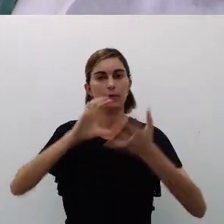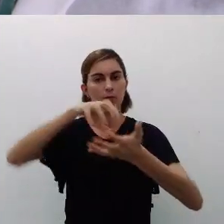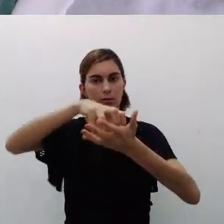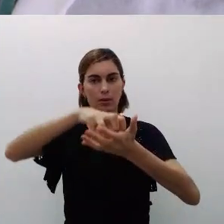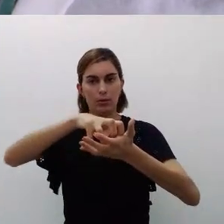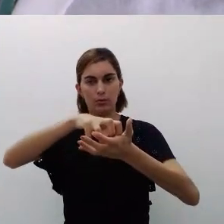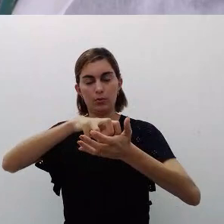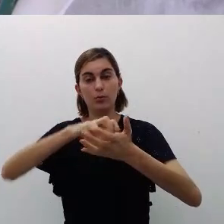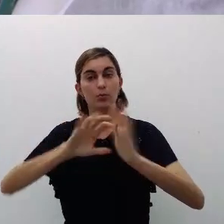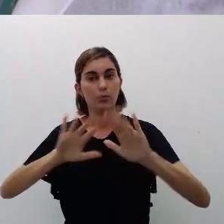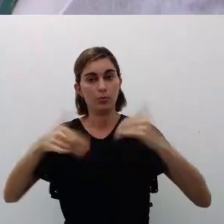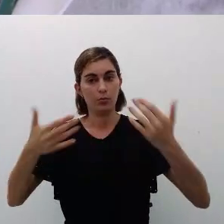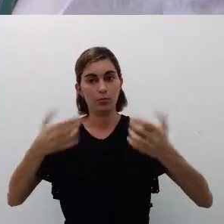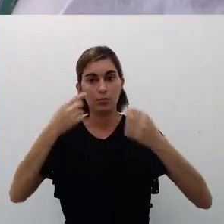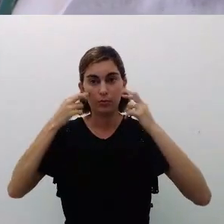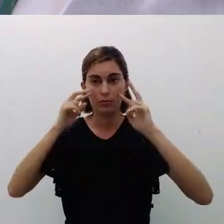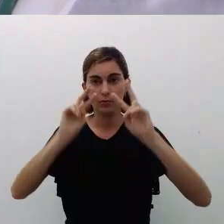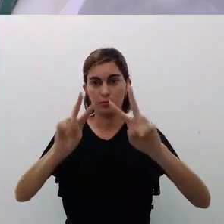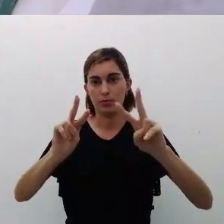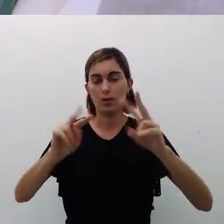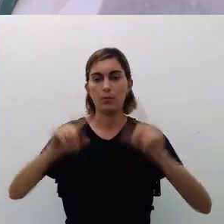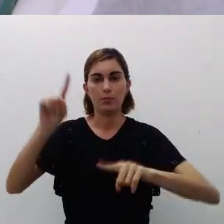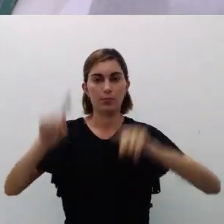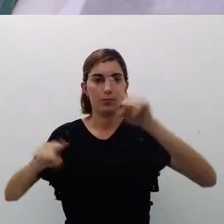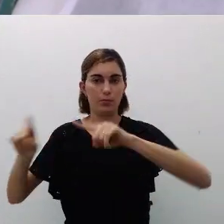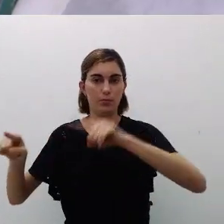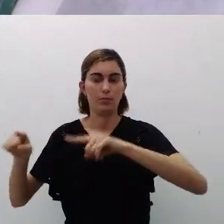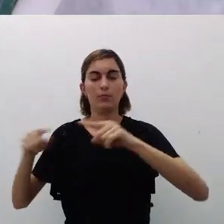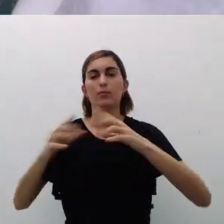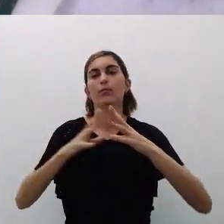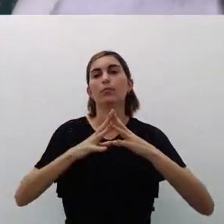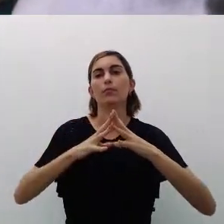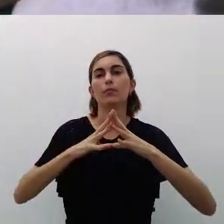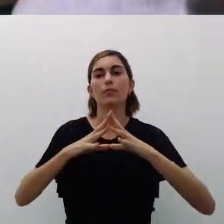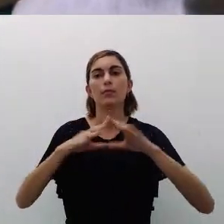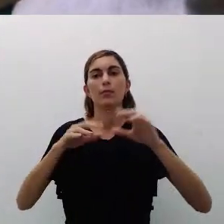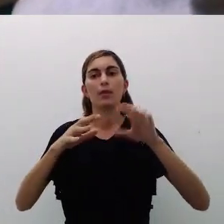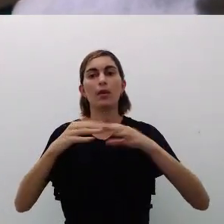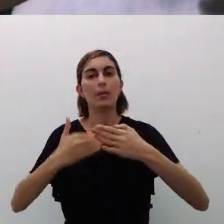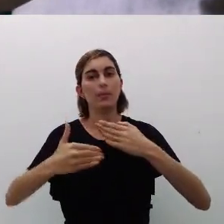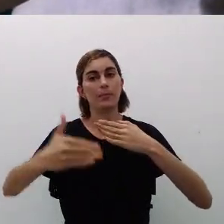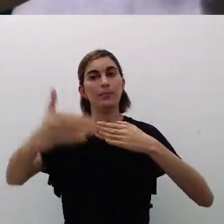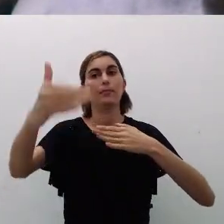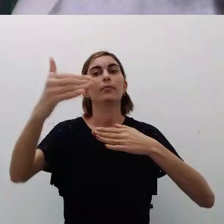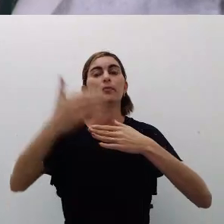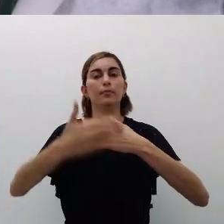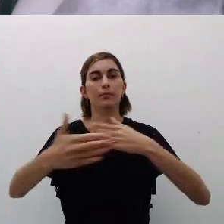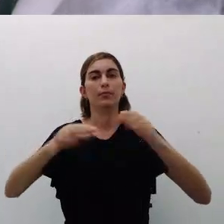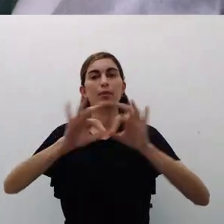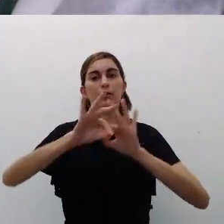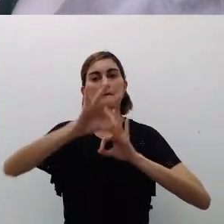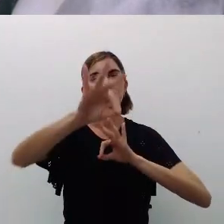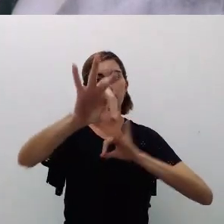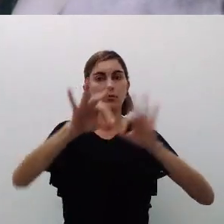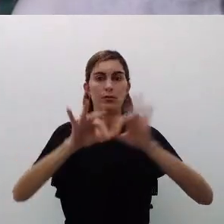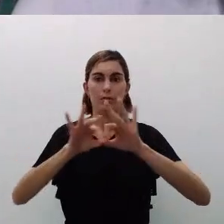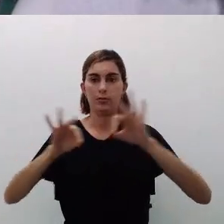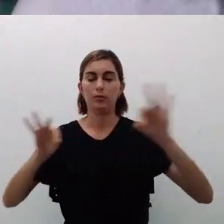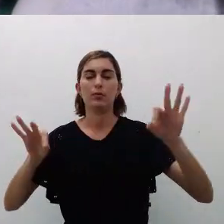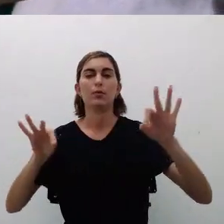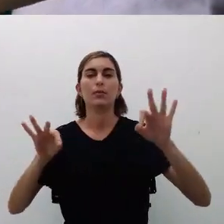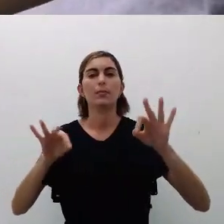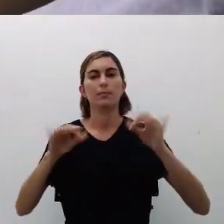uma proporcionalidade aqui. E a partir daí, a distância daqui e daqui são bem